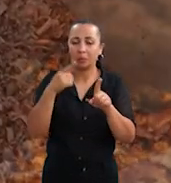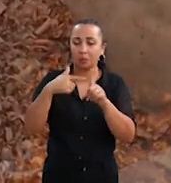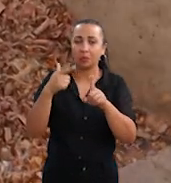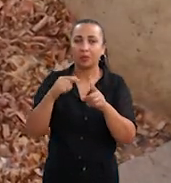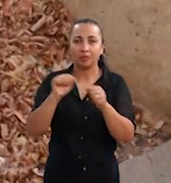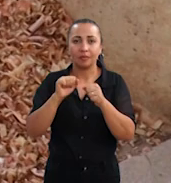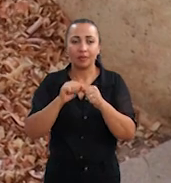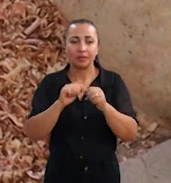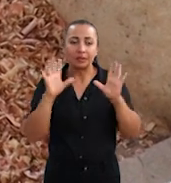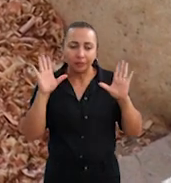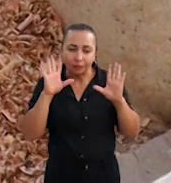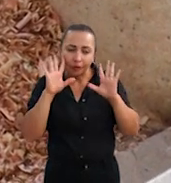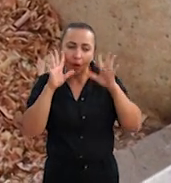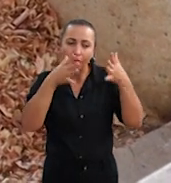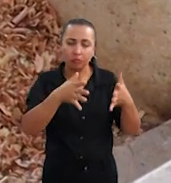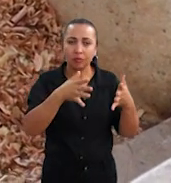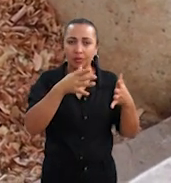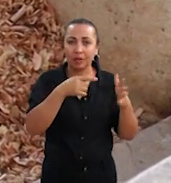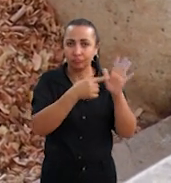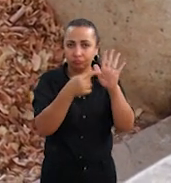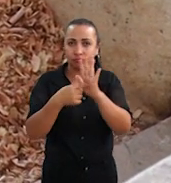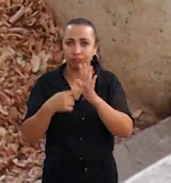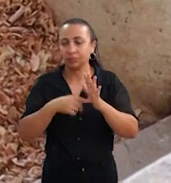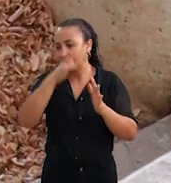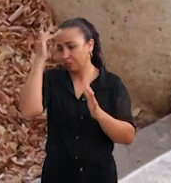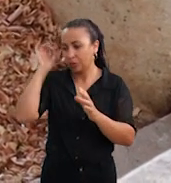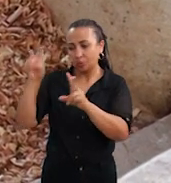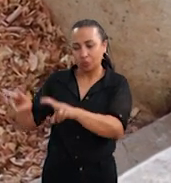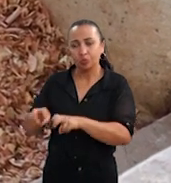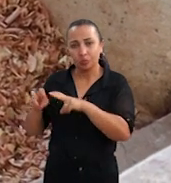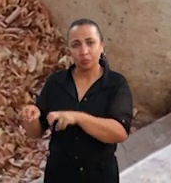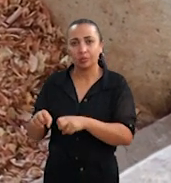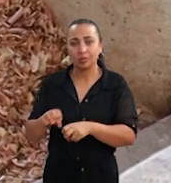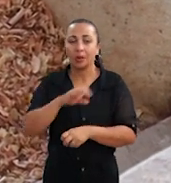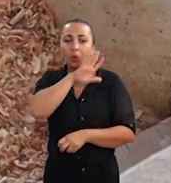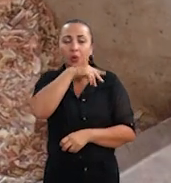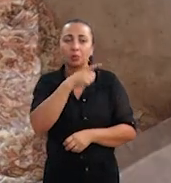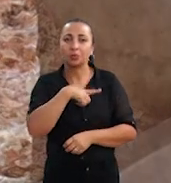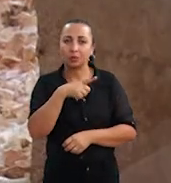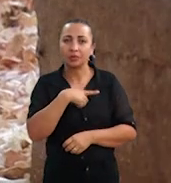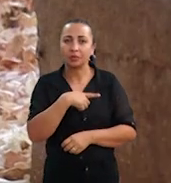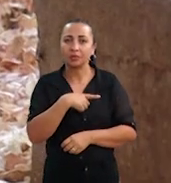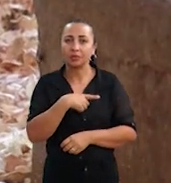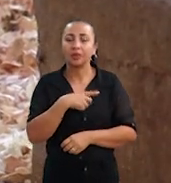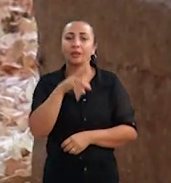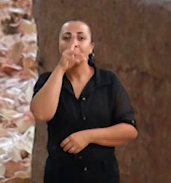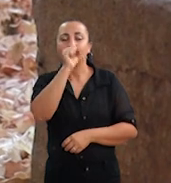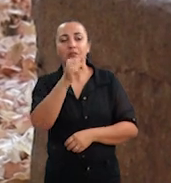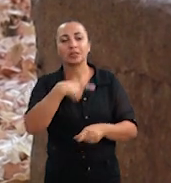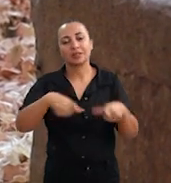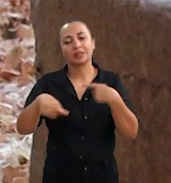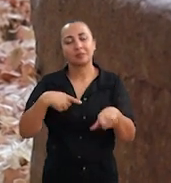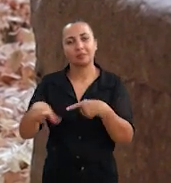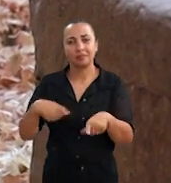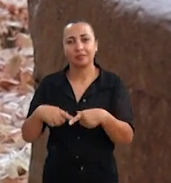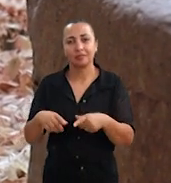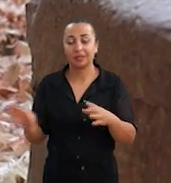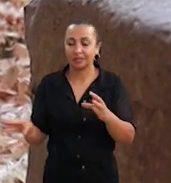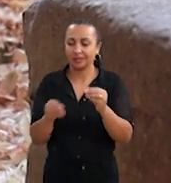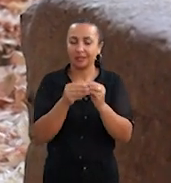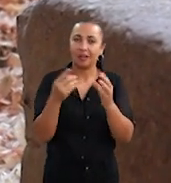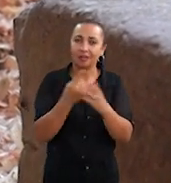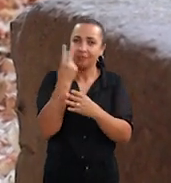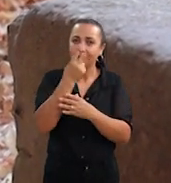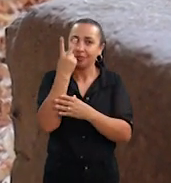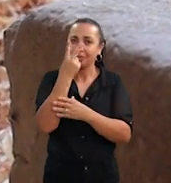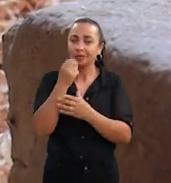essa enfatização. E você mostrar para o pequeno produtor que com o animal que ele tem potencial de trabalhar, de agregar valor a um